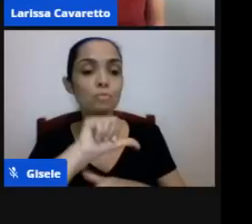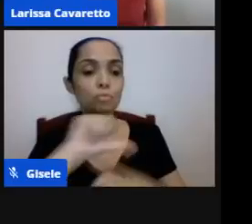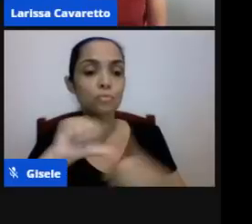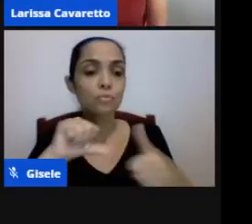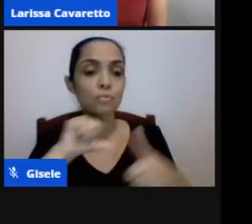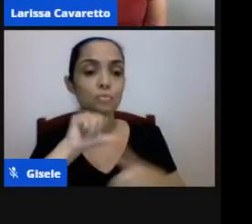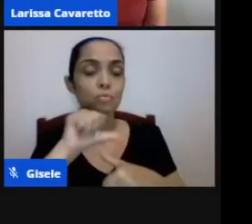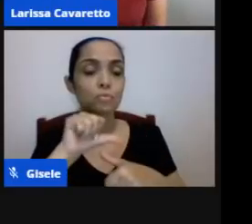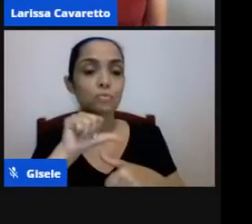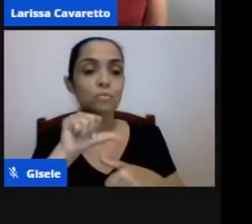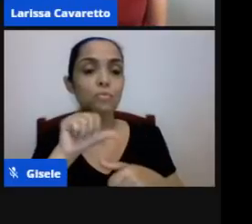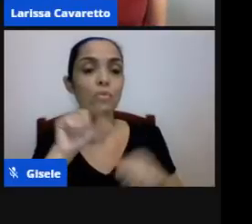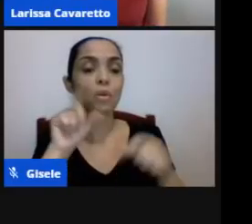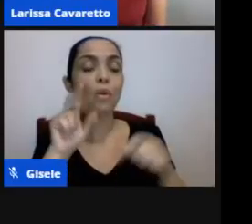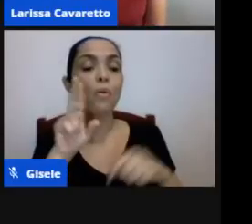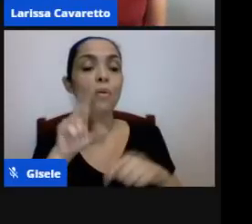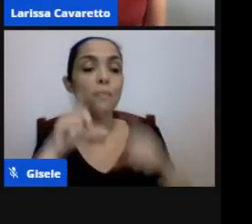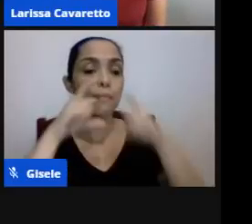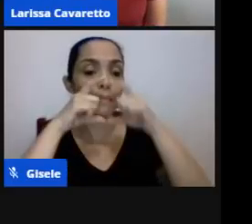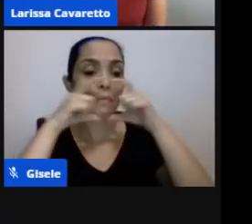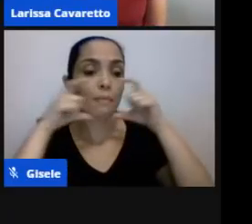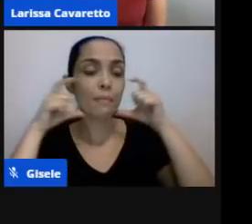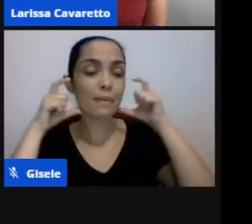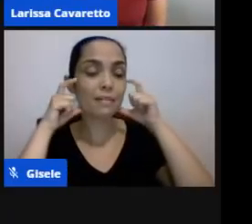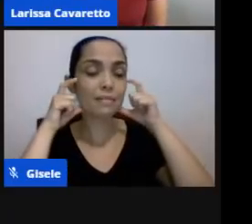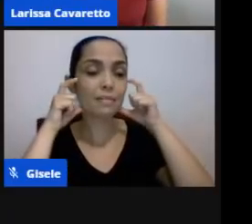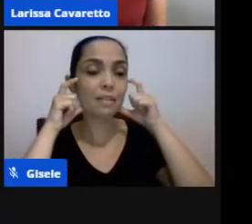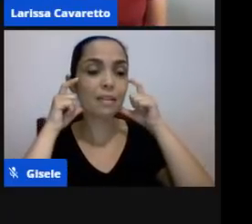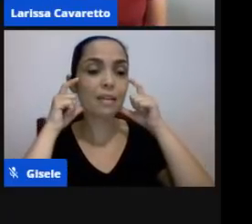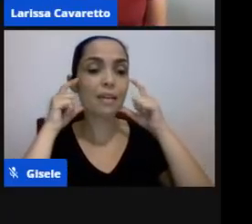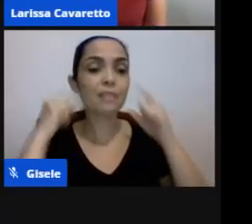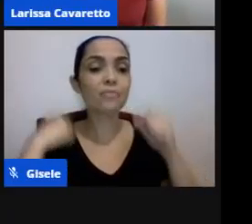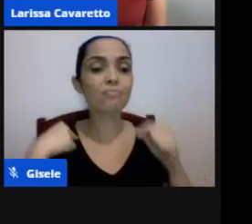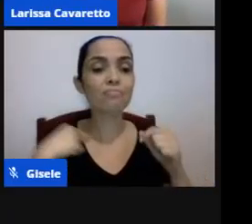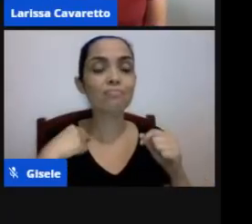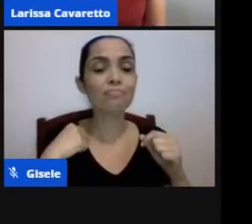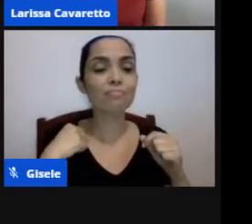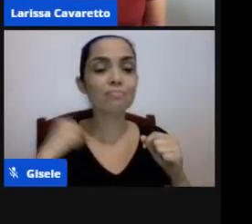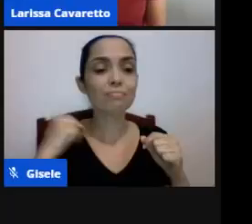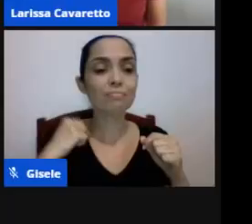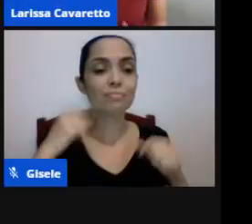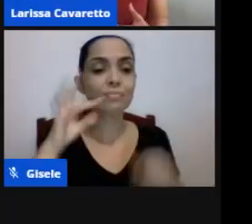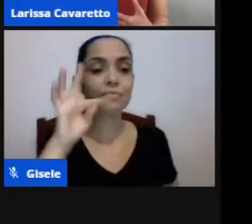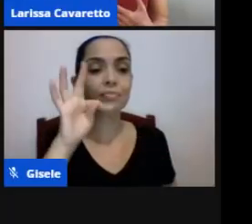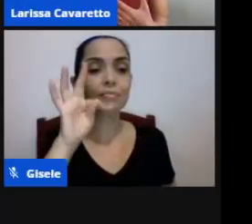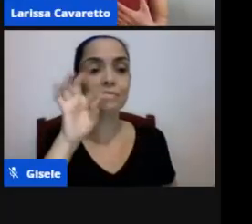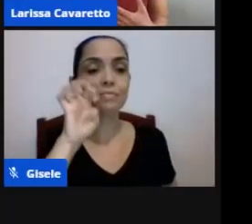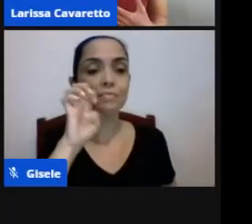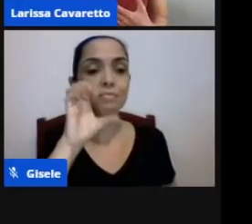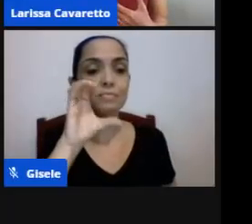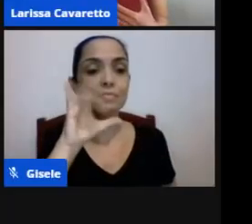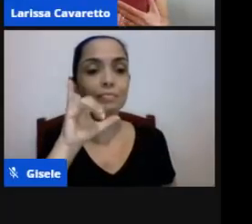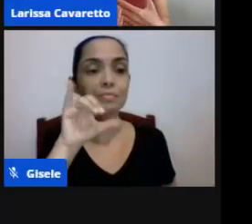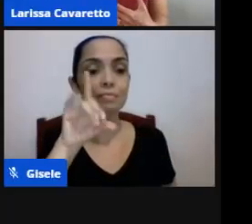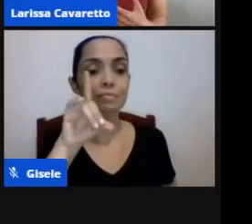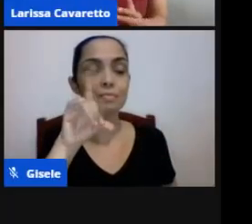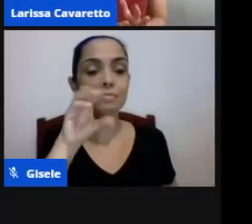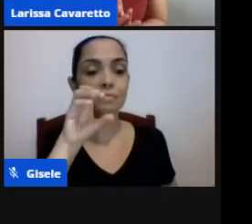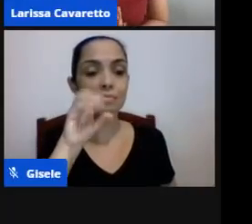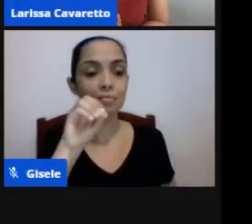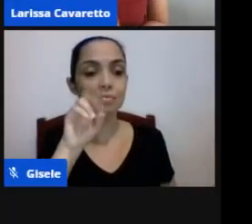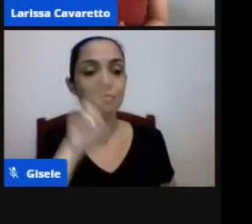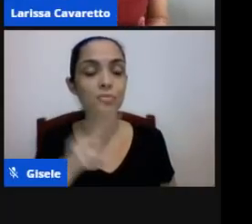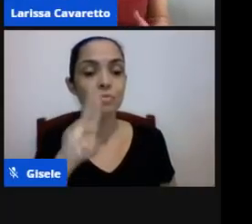essa máscara de tecido, ela é sim suficiente para o uso na escola, desde que mantida essa distância